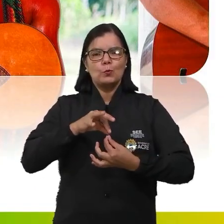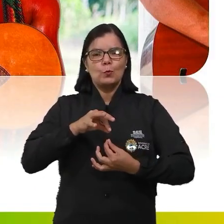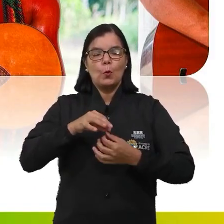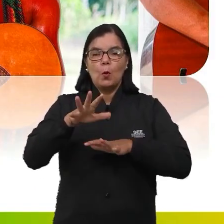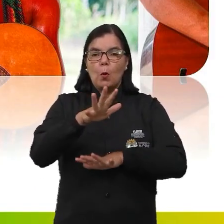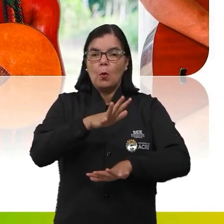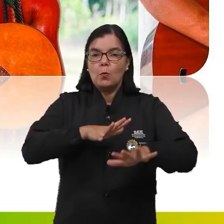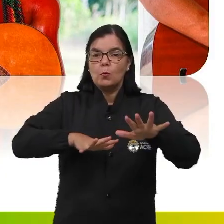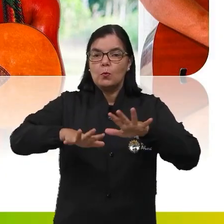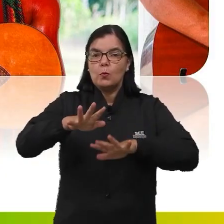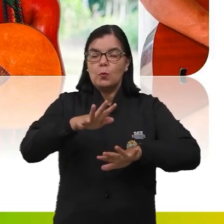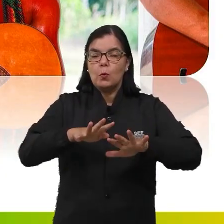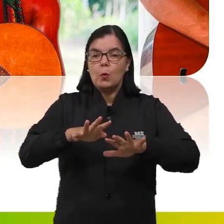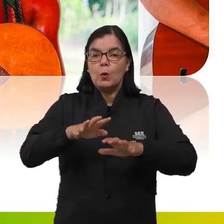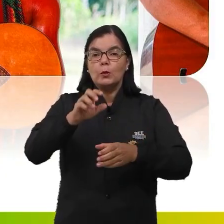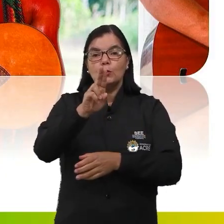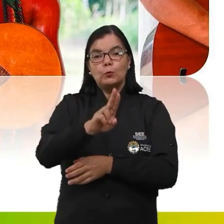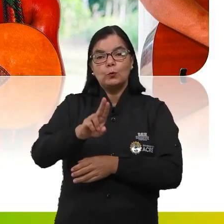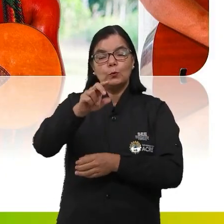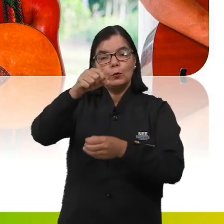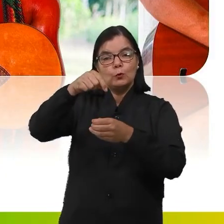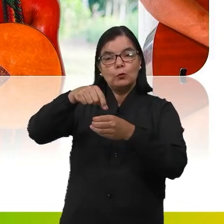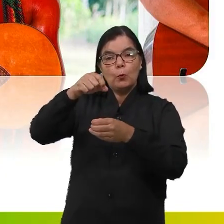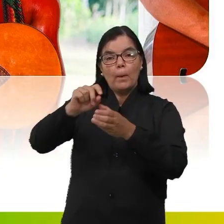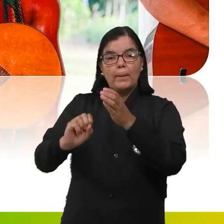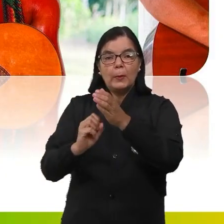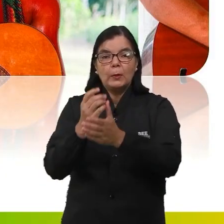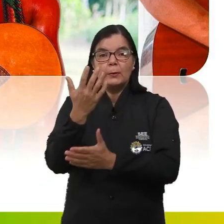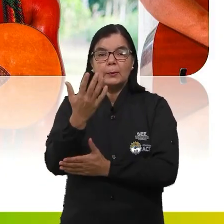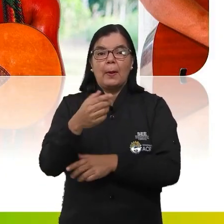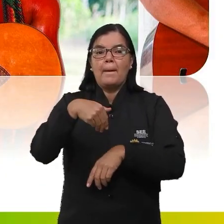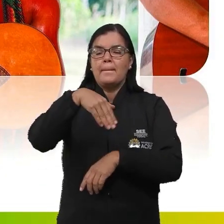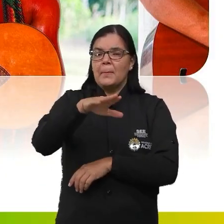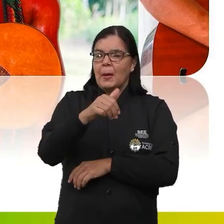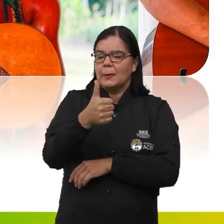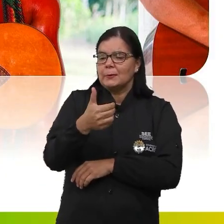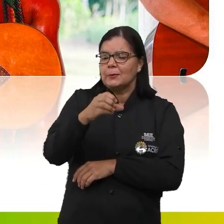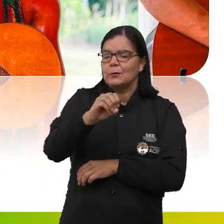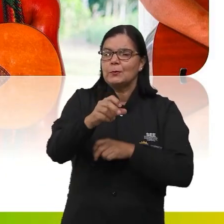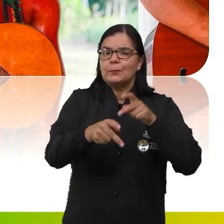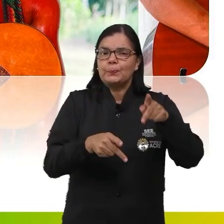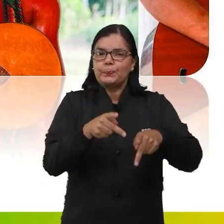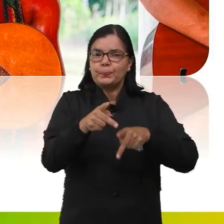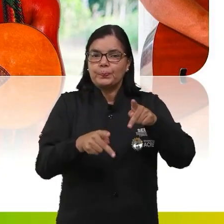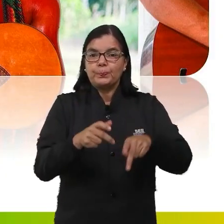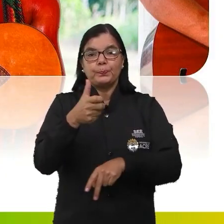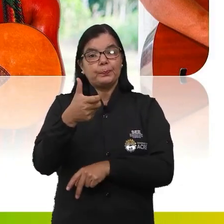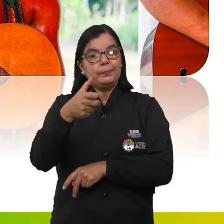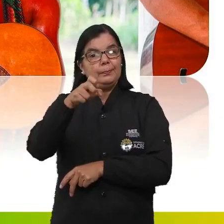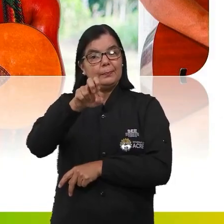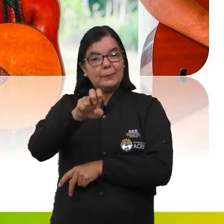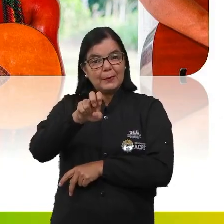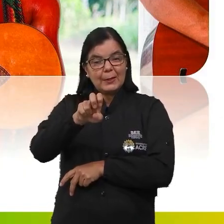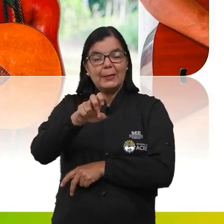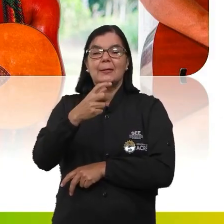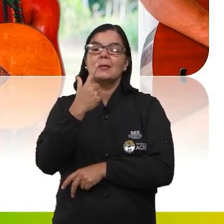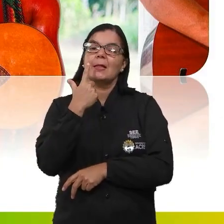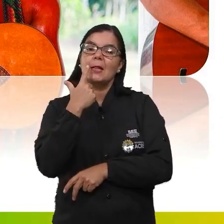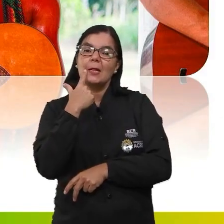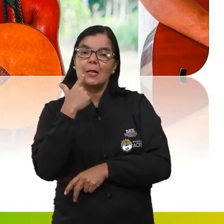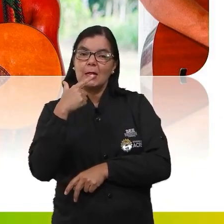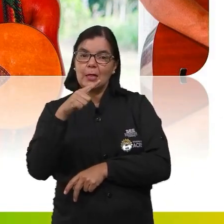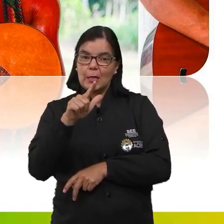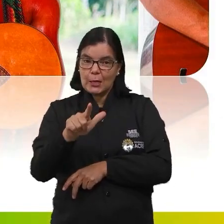o uso de plantas sagradas. Mais de 19 povos, 15 línguas. Essa é a